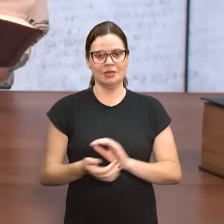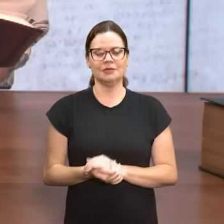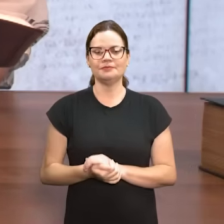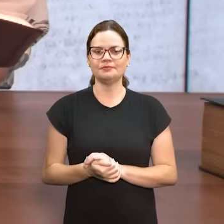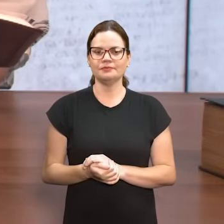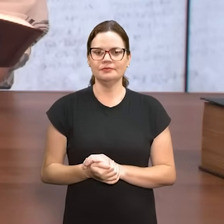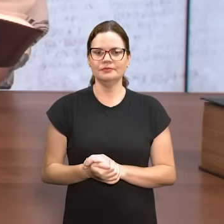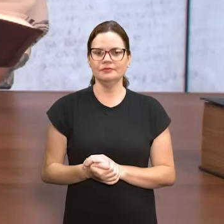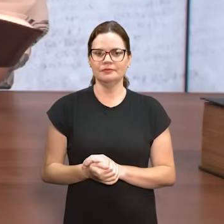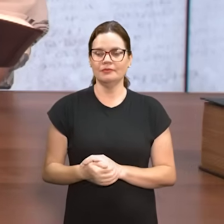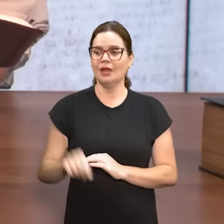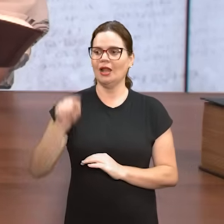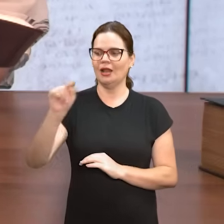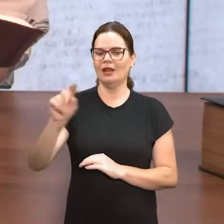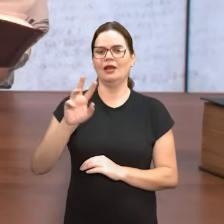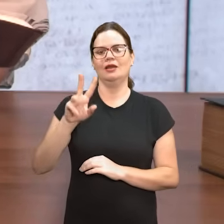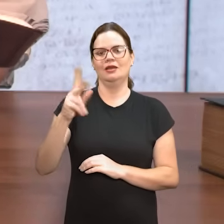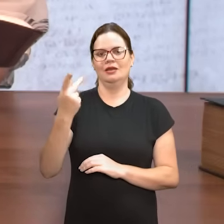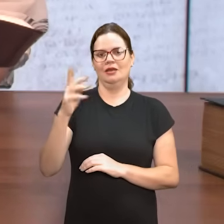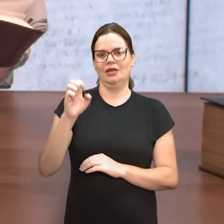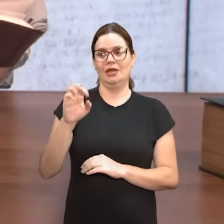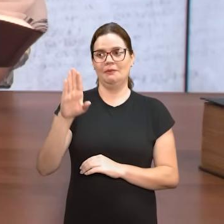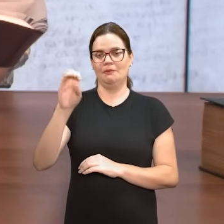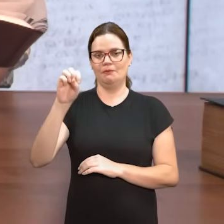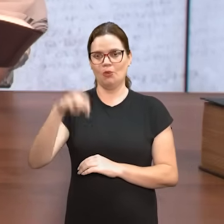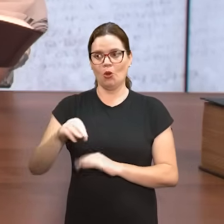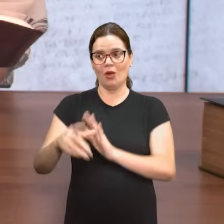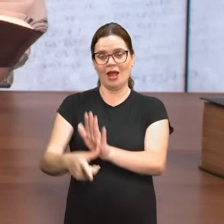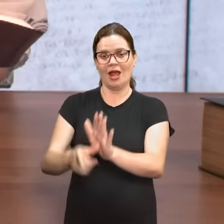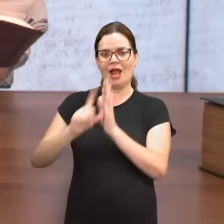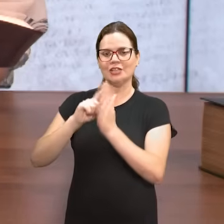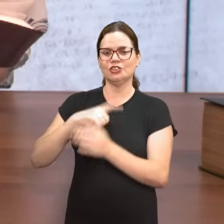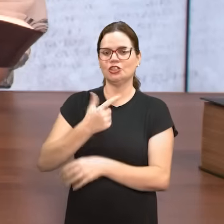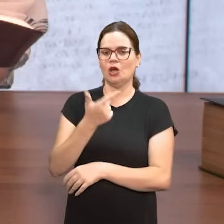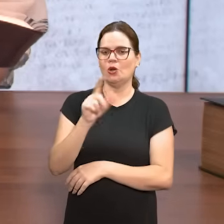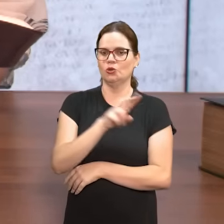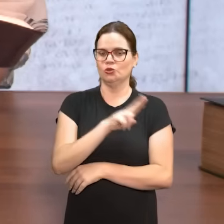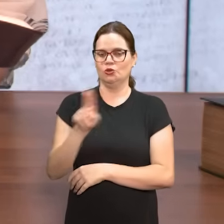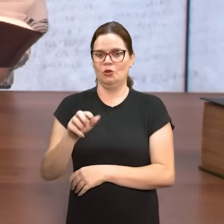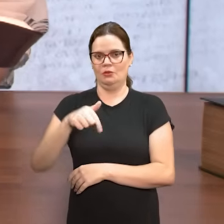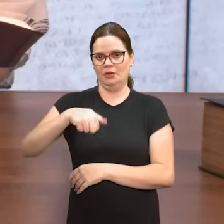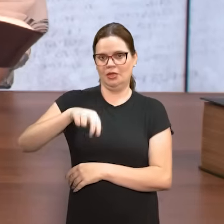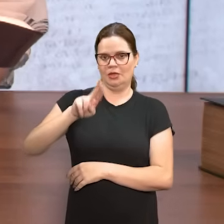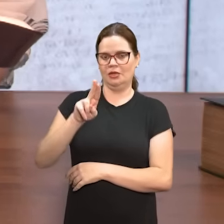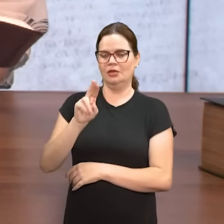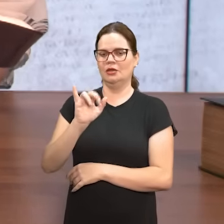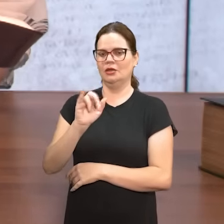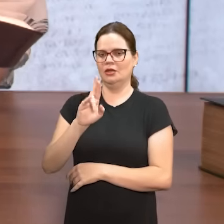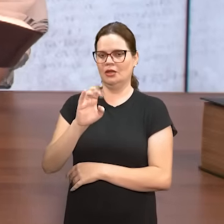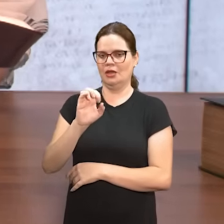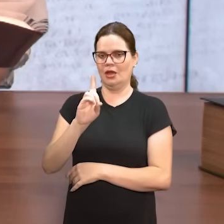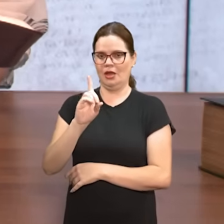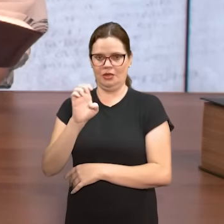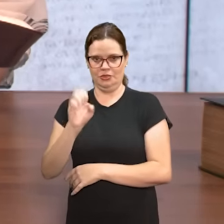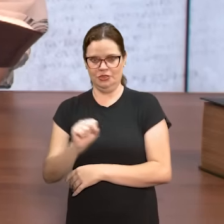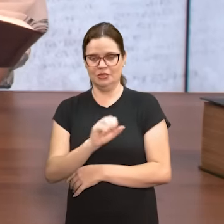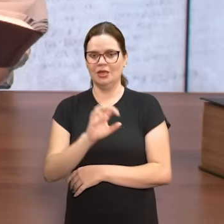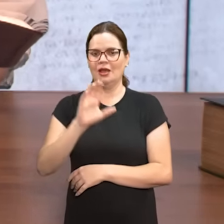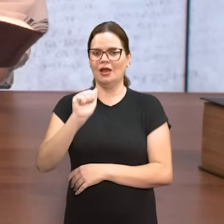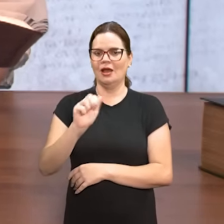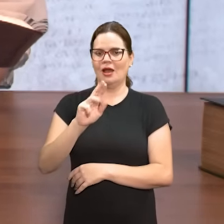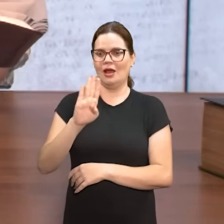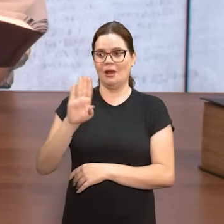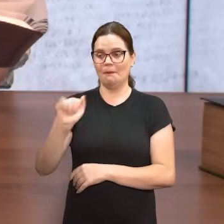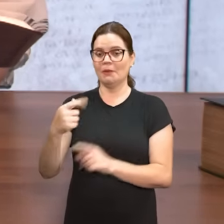dantes o nome de Hebrom Kiriat Arba, porque Arba foi um grande homem entre